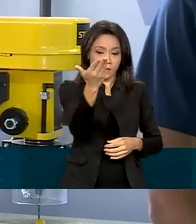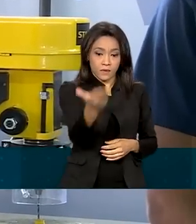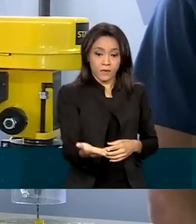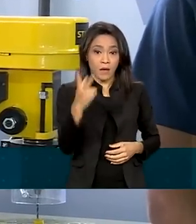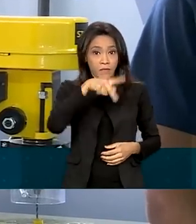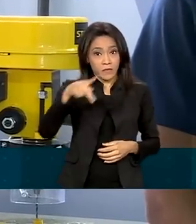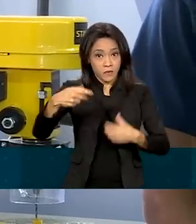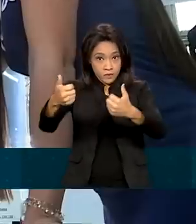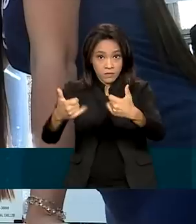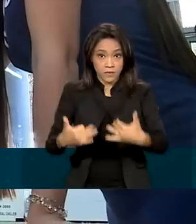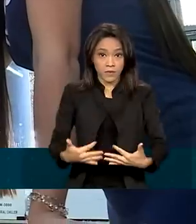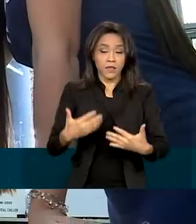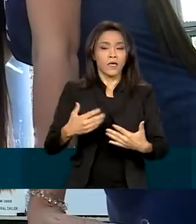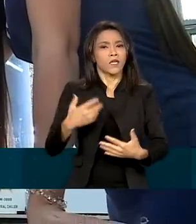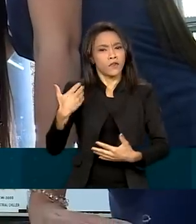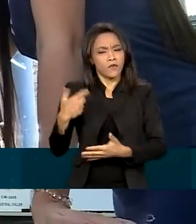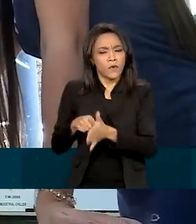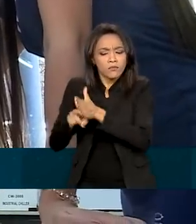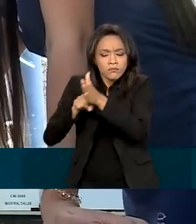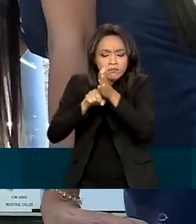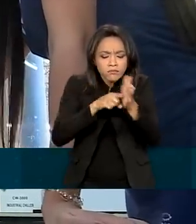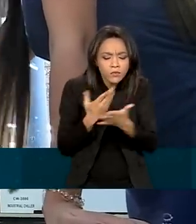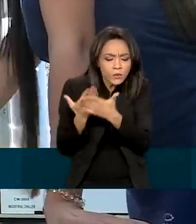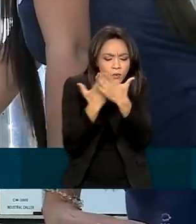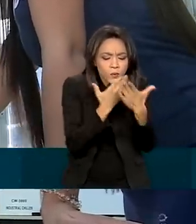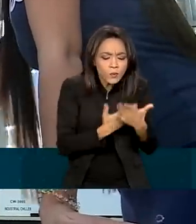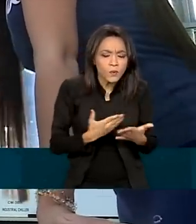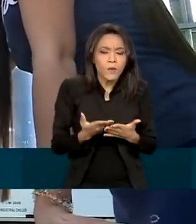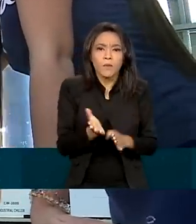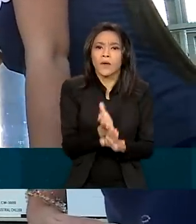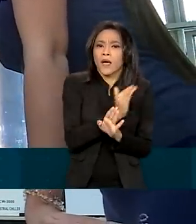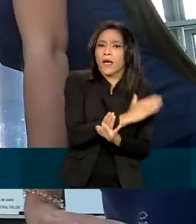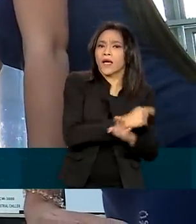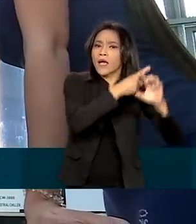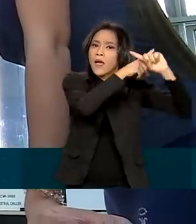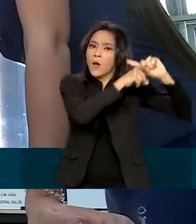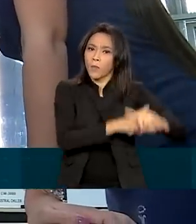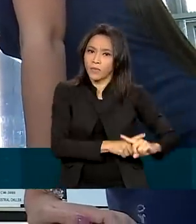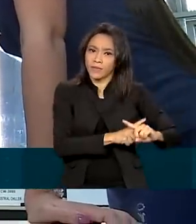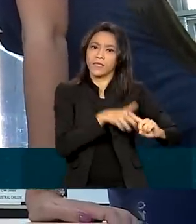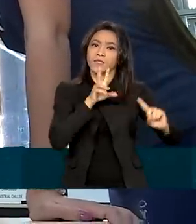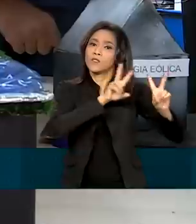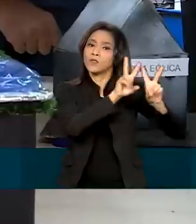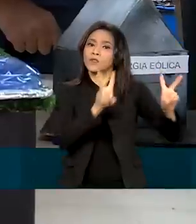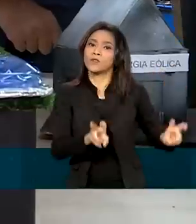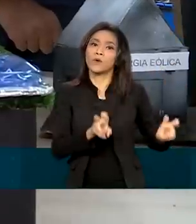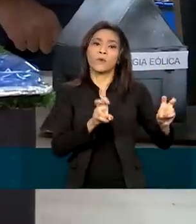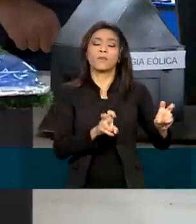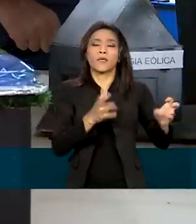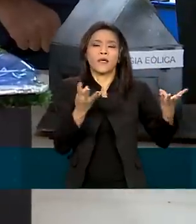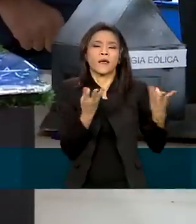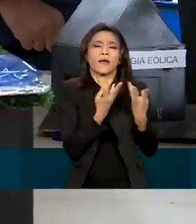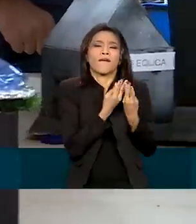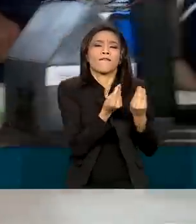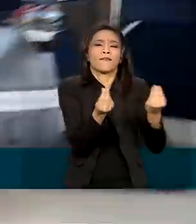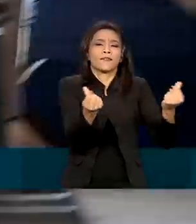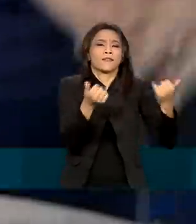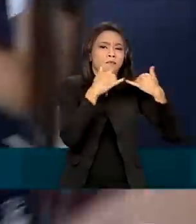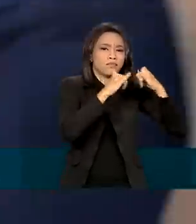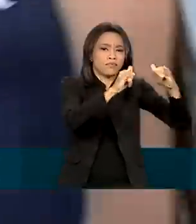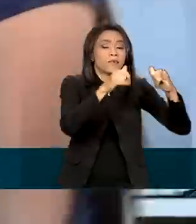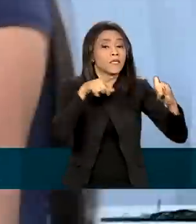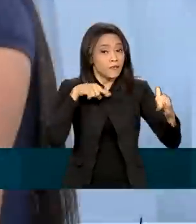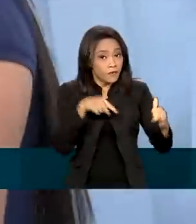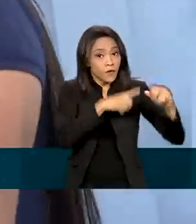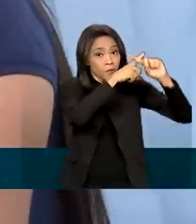foram desenvolvidos após a participação na Olimpíada Nacional de Eficiência Energética, competição online que premia